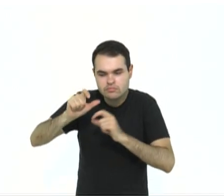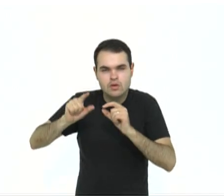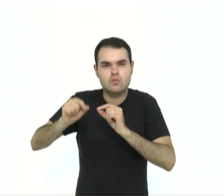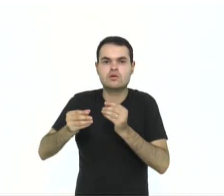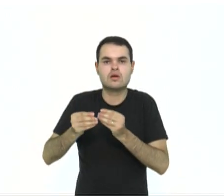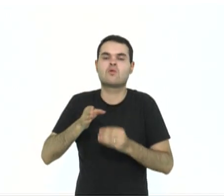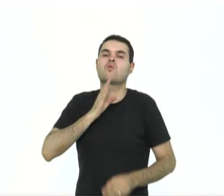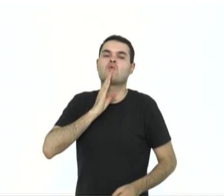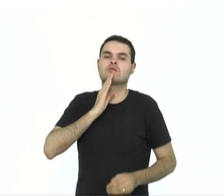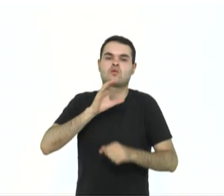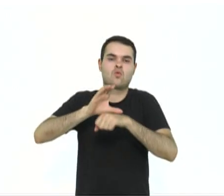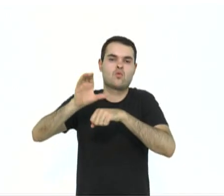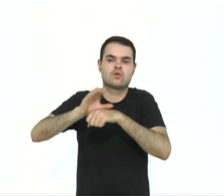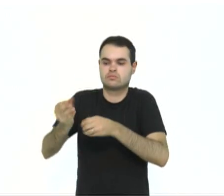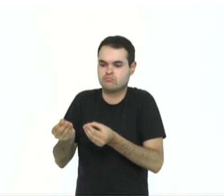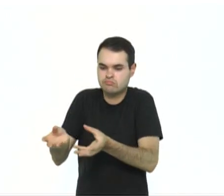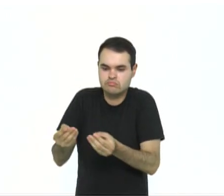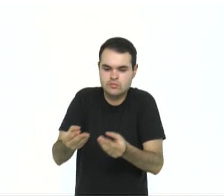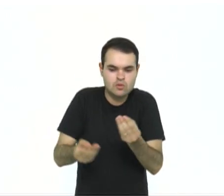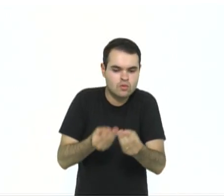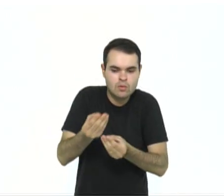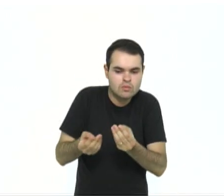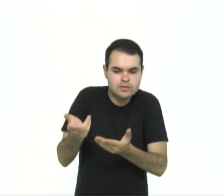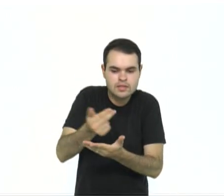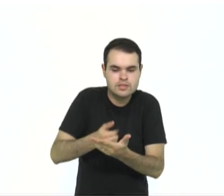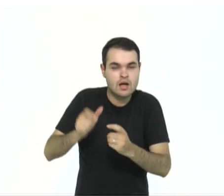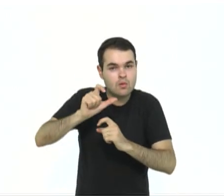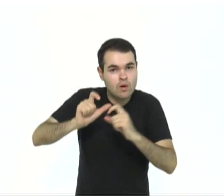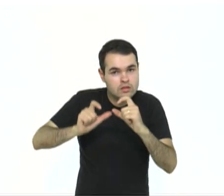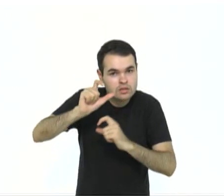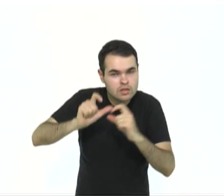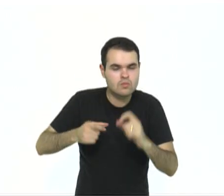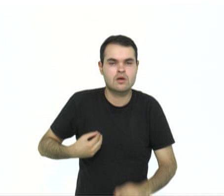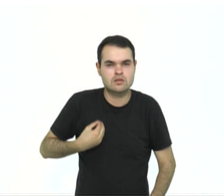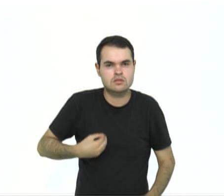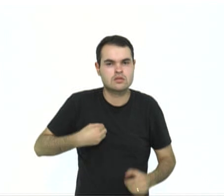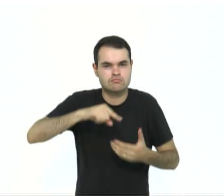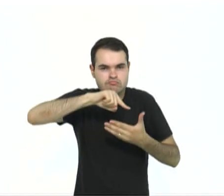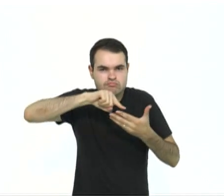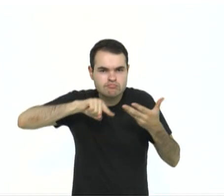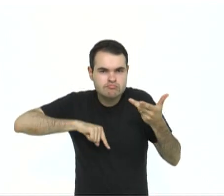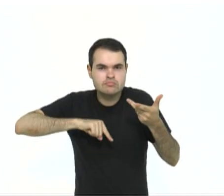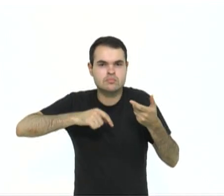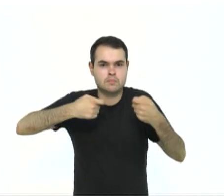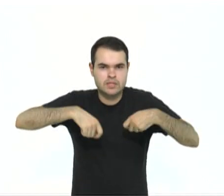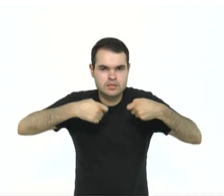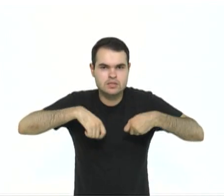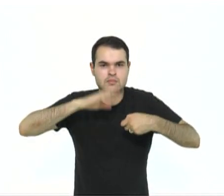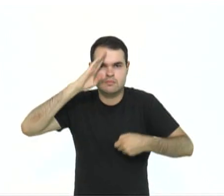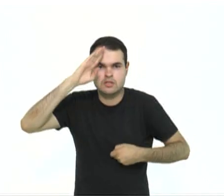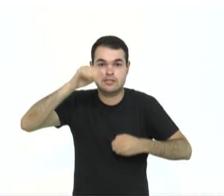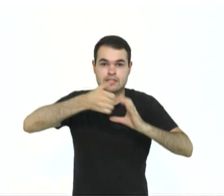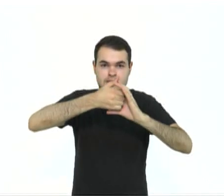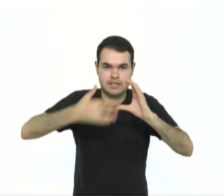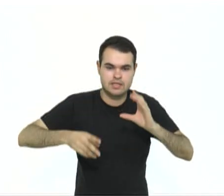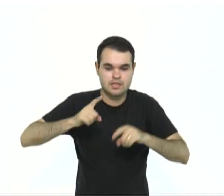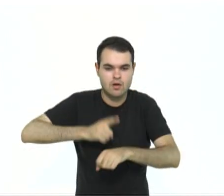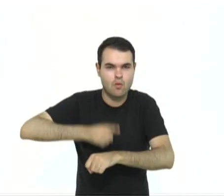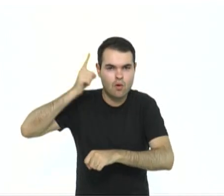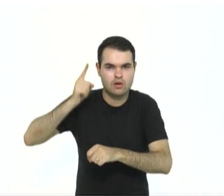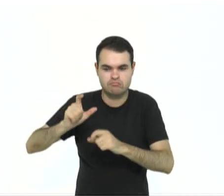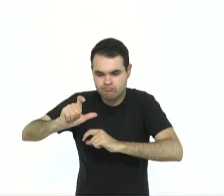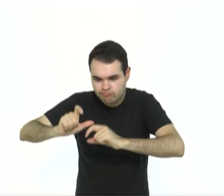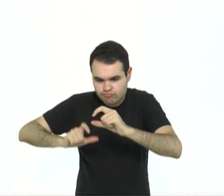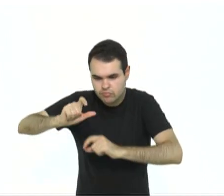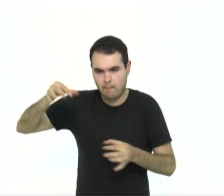seus cursos, né? E os cursos que ensinam a fazer os quadrinhos. Existem alguns elementos, né, que são os elementos principais na hora de